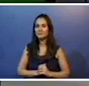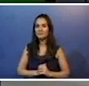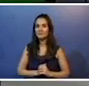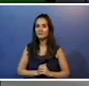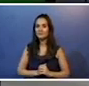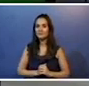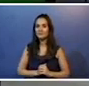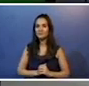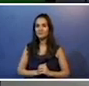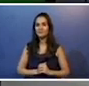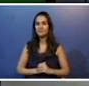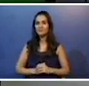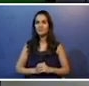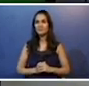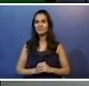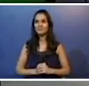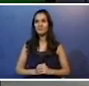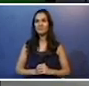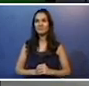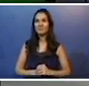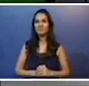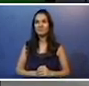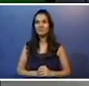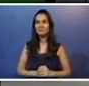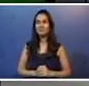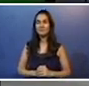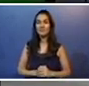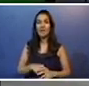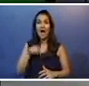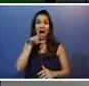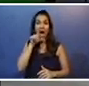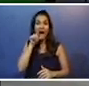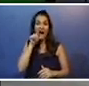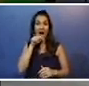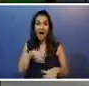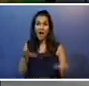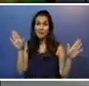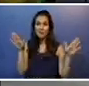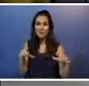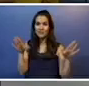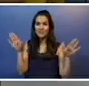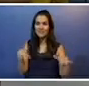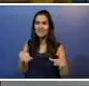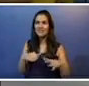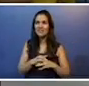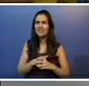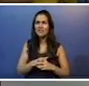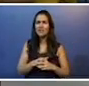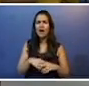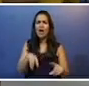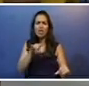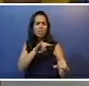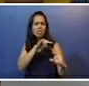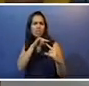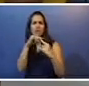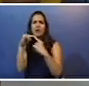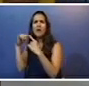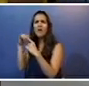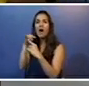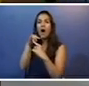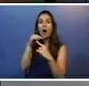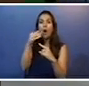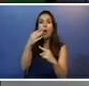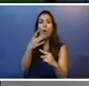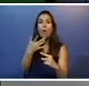página 233. Na primeira etapa, as aves são atraídas pela